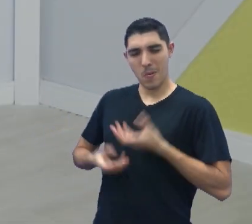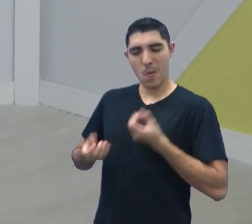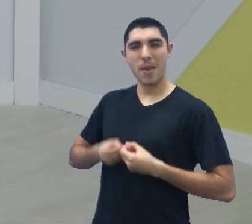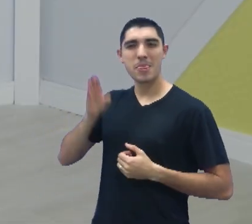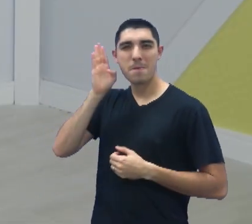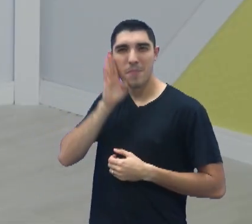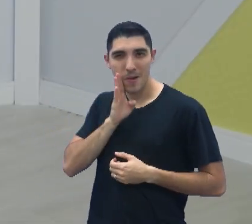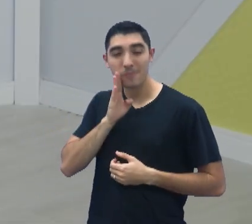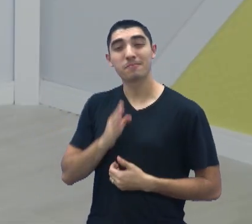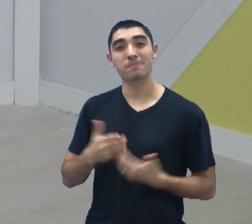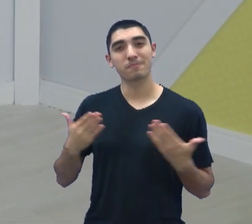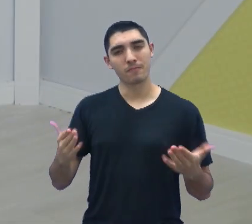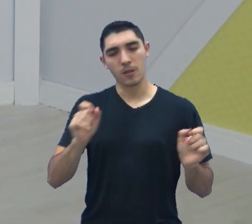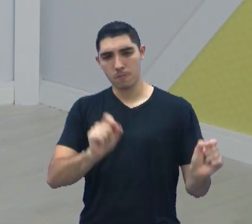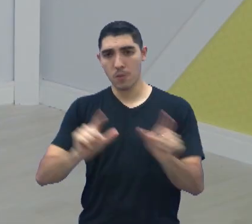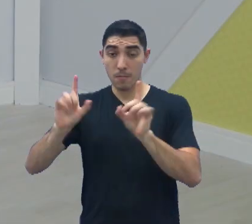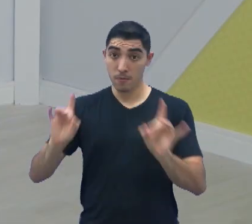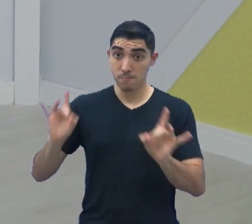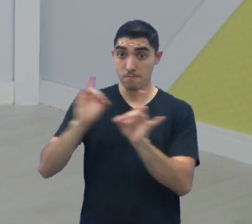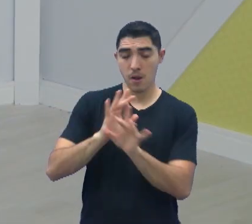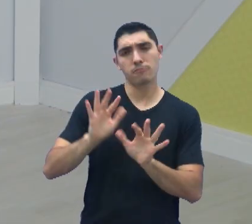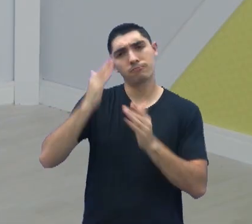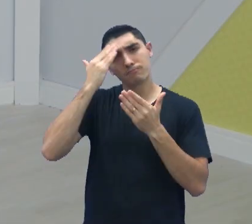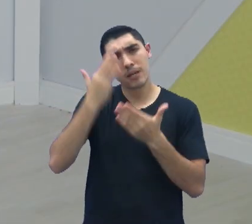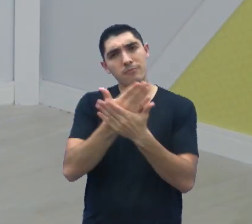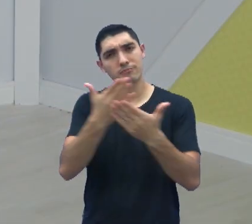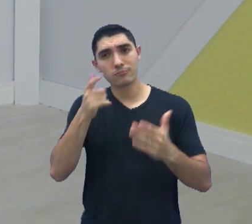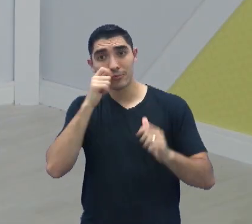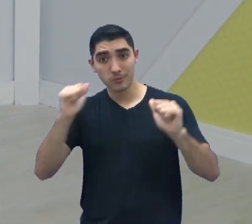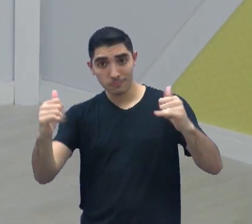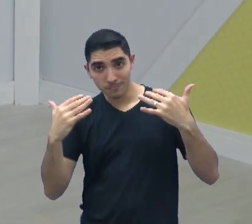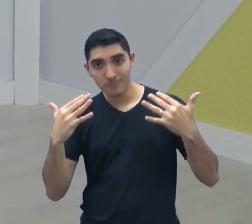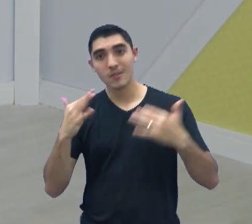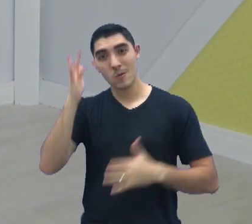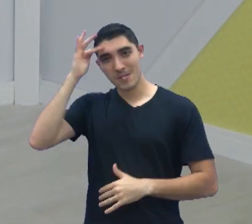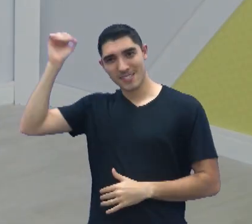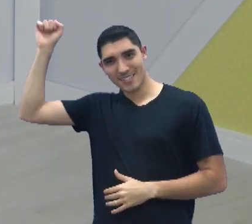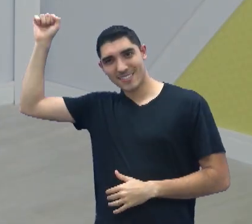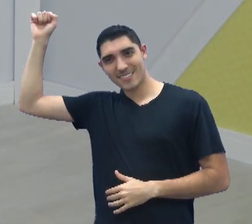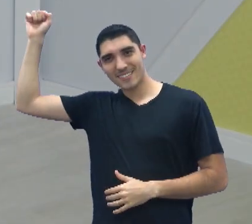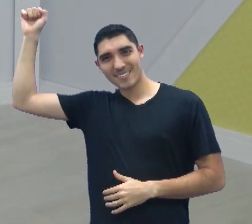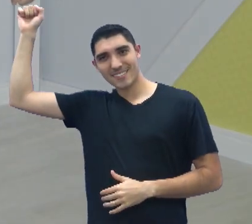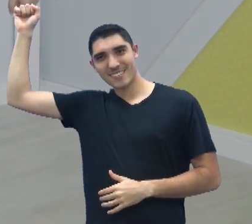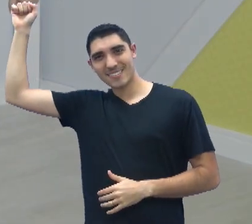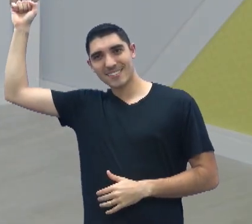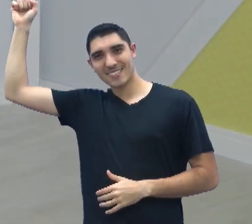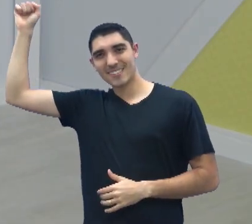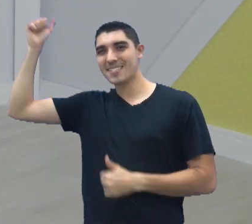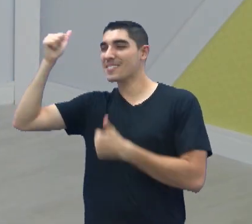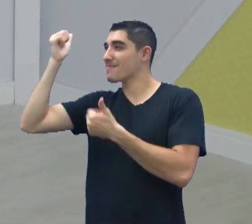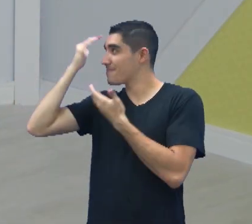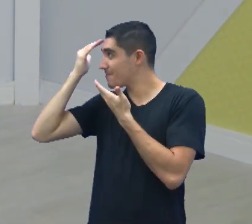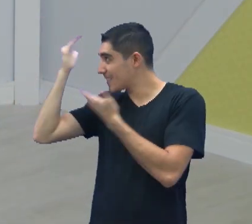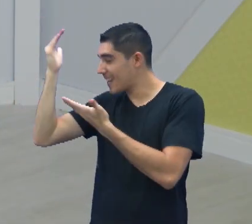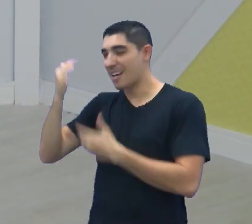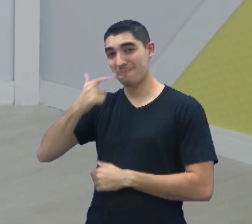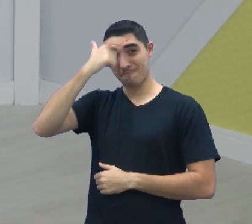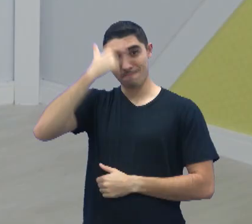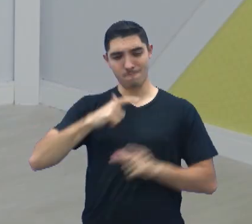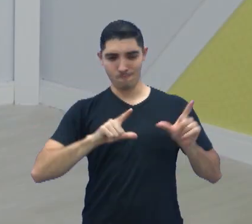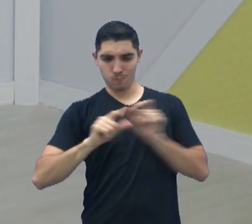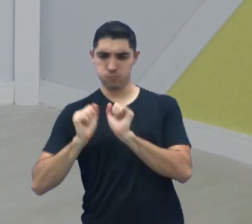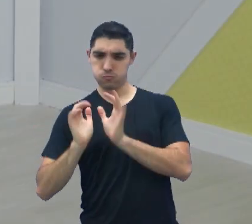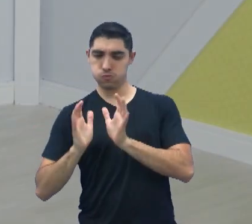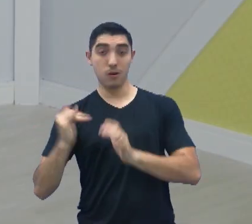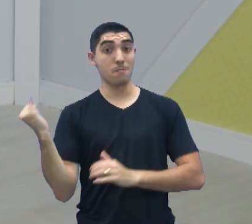beleza. Nós vamos chegando ao final do programa de hoje, agradecendo a sua audiência, a sua paciência. Luizão, sempre bom tê-lo aqui também, você é peça fundamental desse programa,